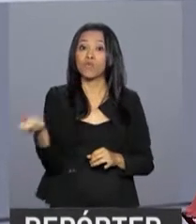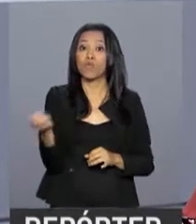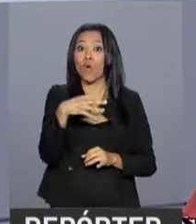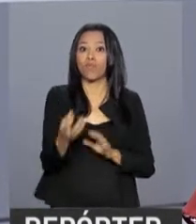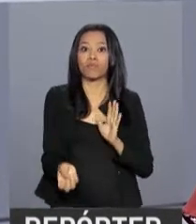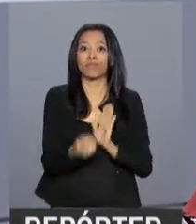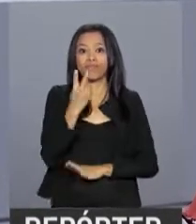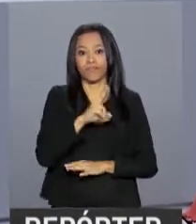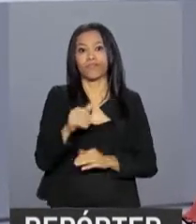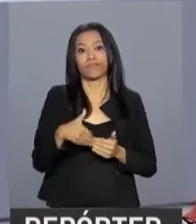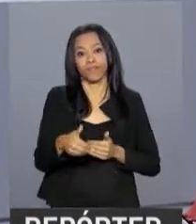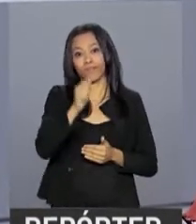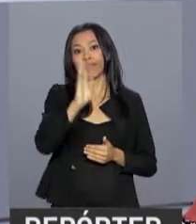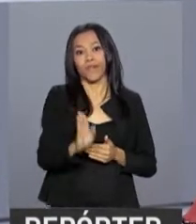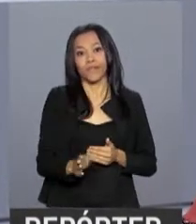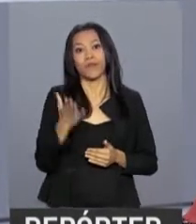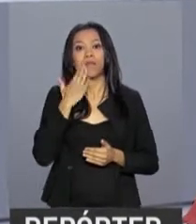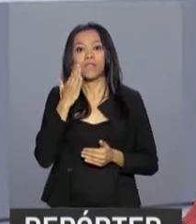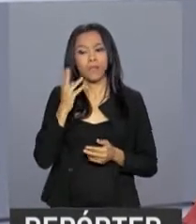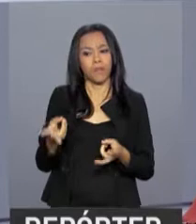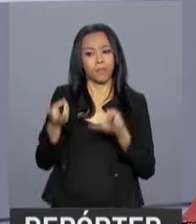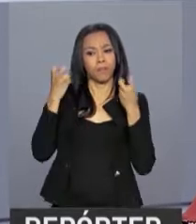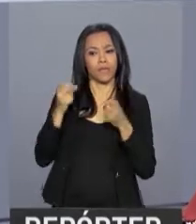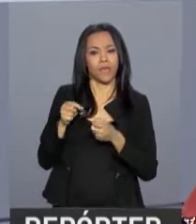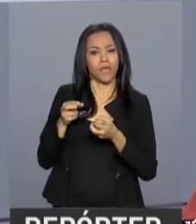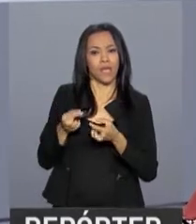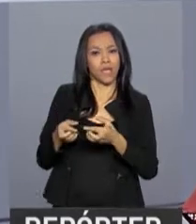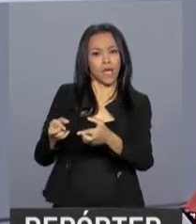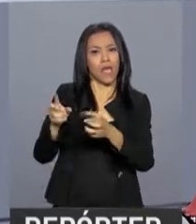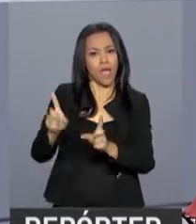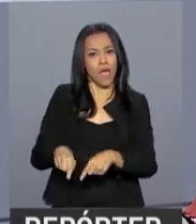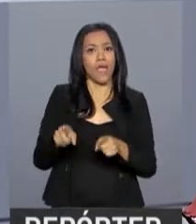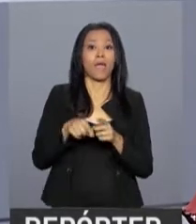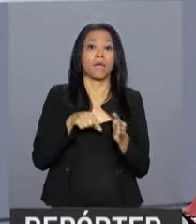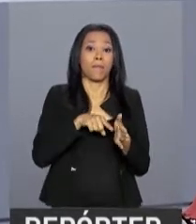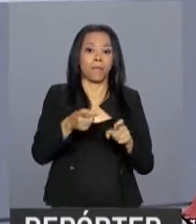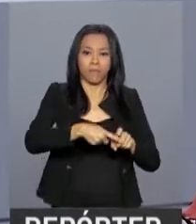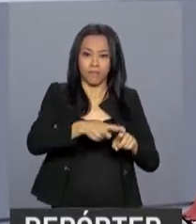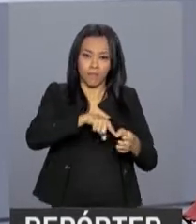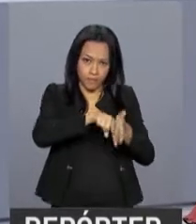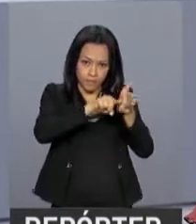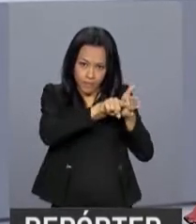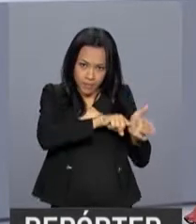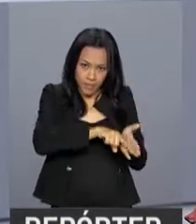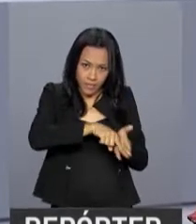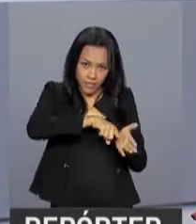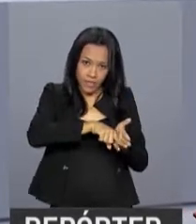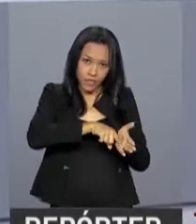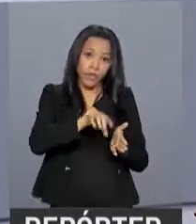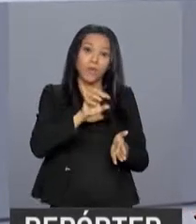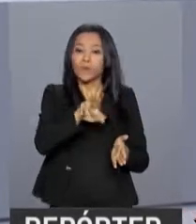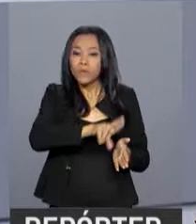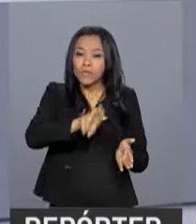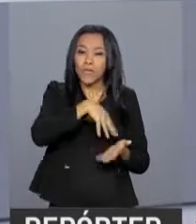uma das formas de fazer o diagnóstico em pacientes com câncer é por meio da medicina nuclear com o chamado os radiofármacos é possível por